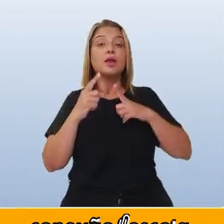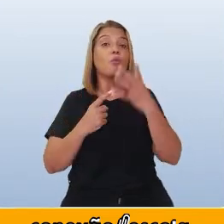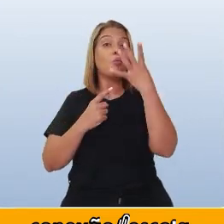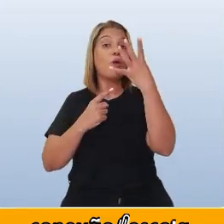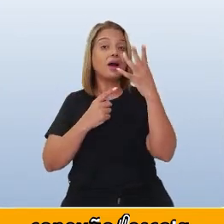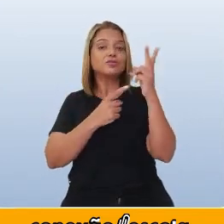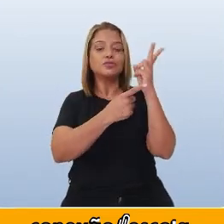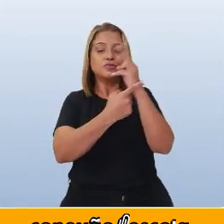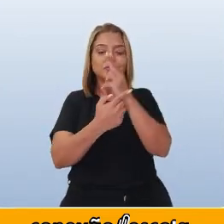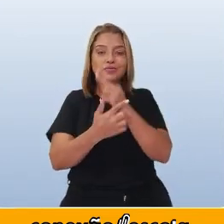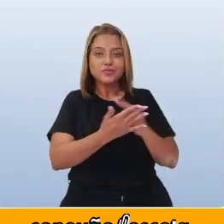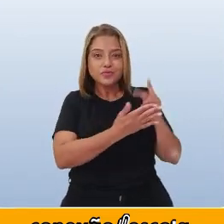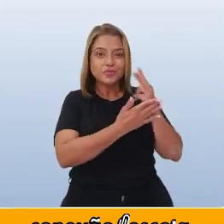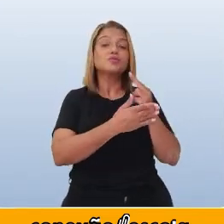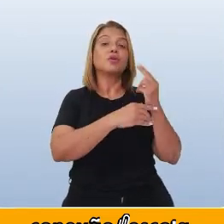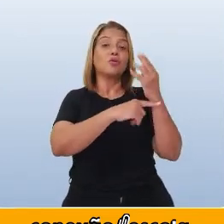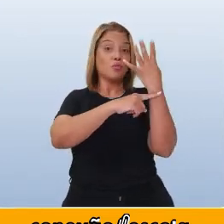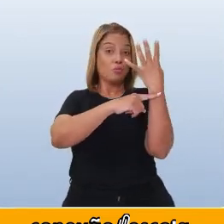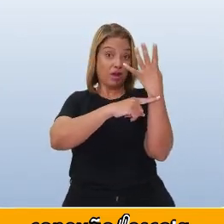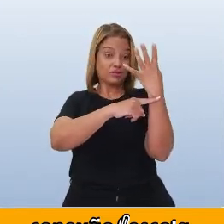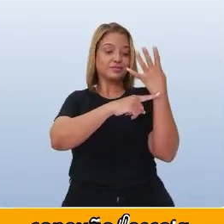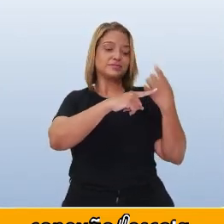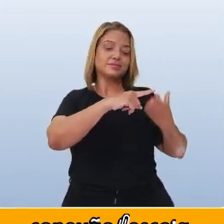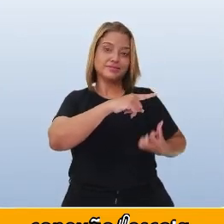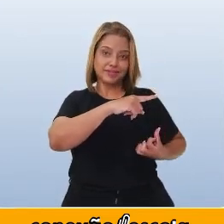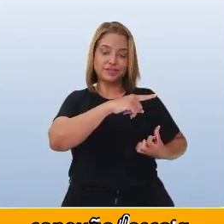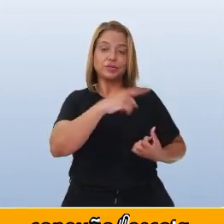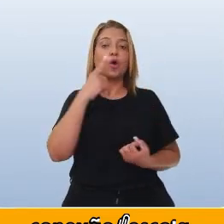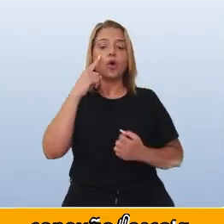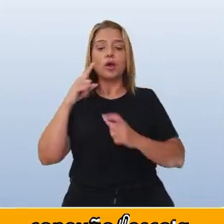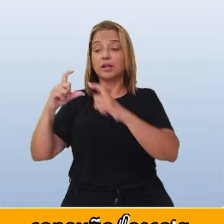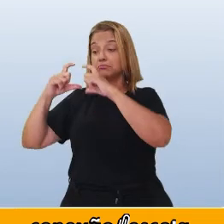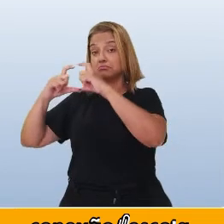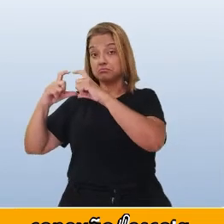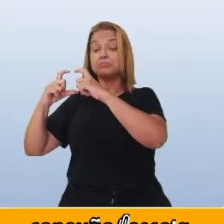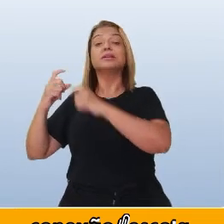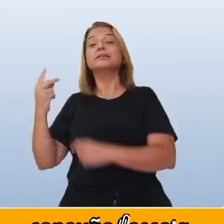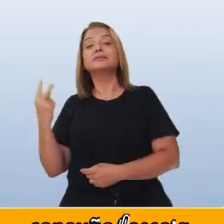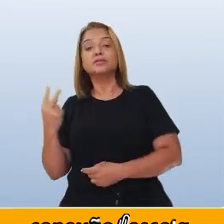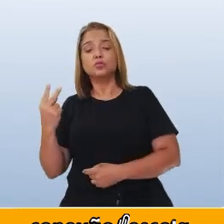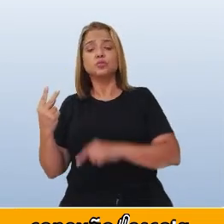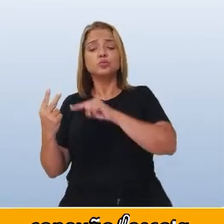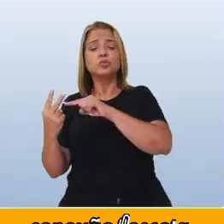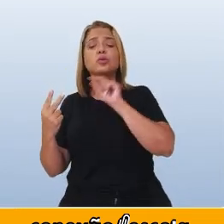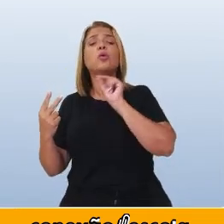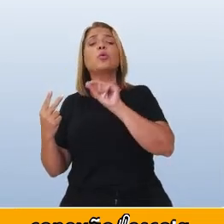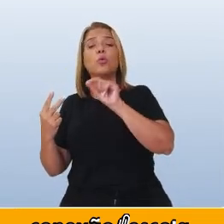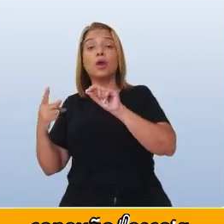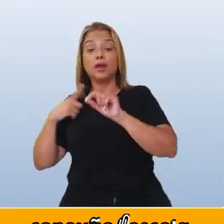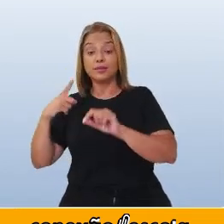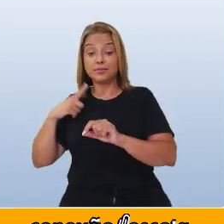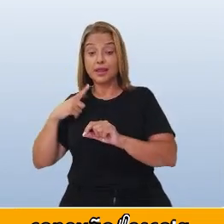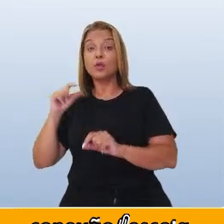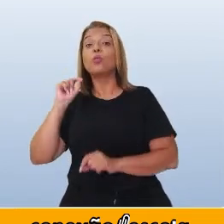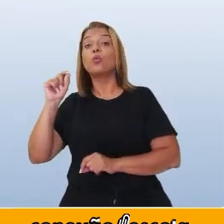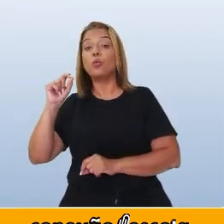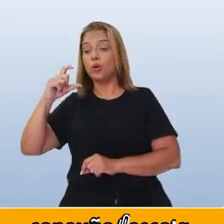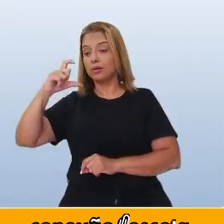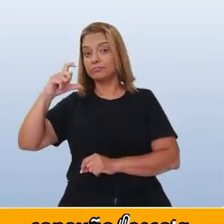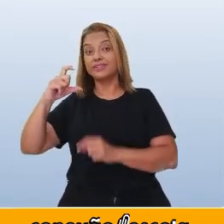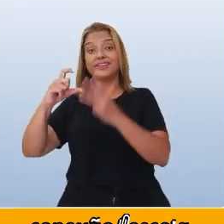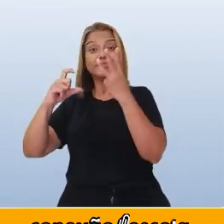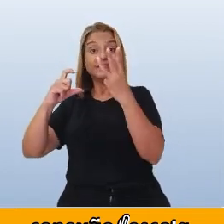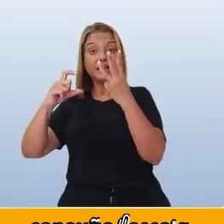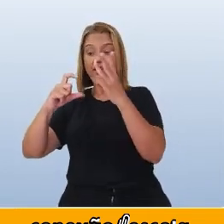fração 4/6. Na segunda imagem, você observa que a figura foi dividida em apenas